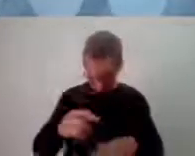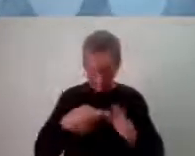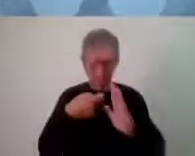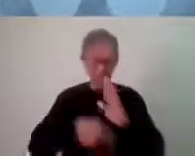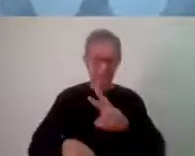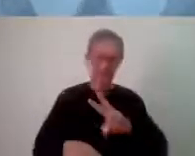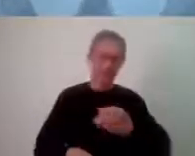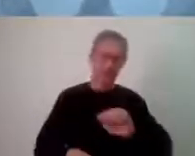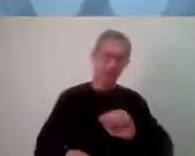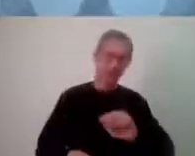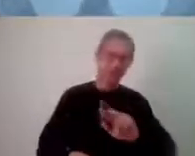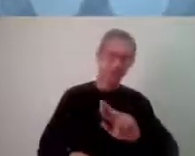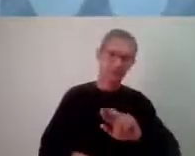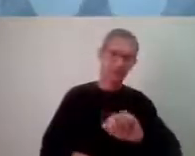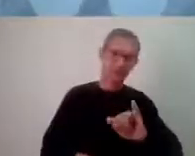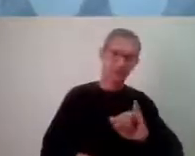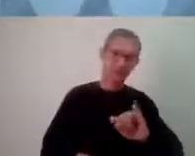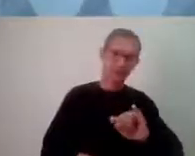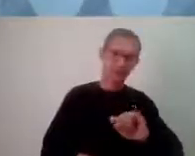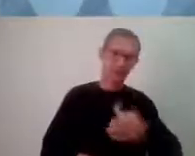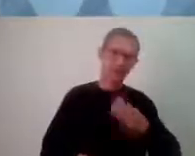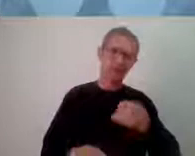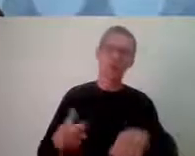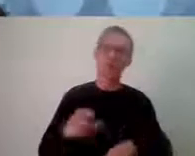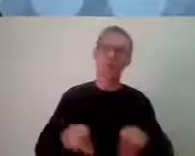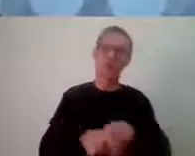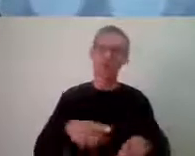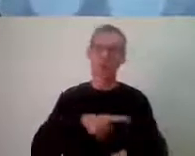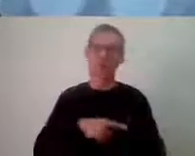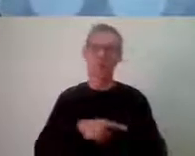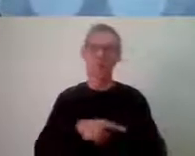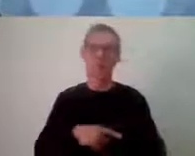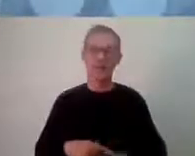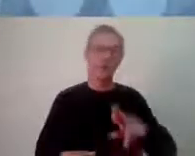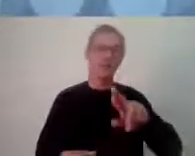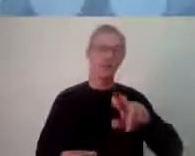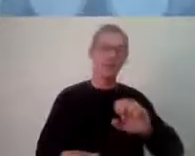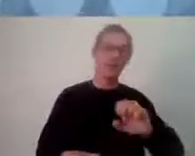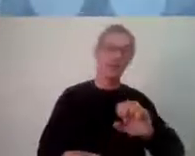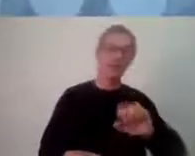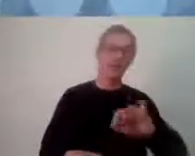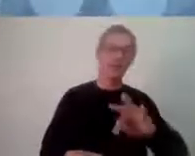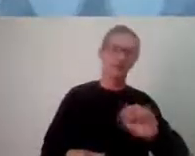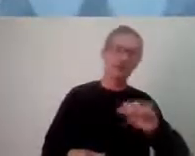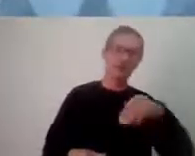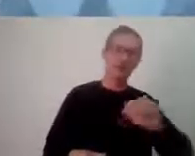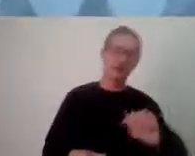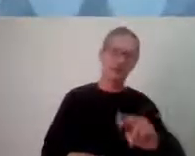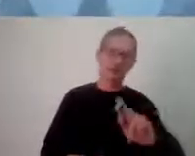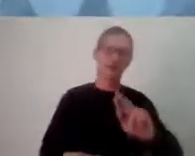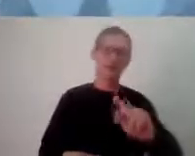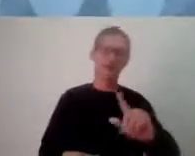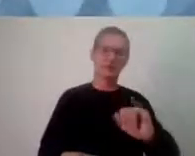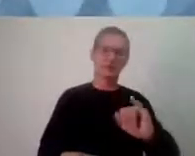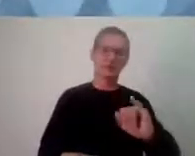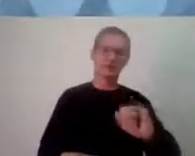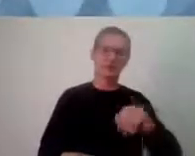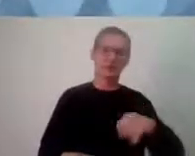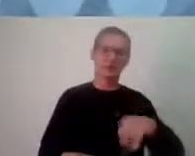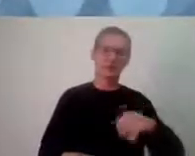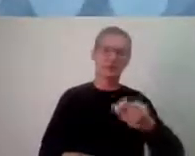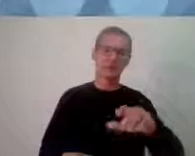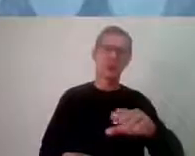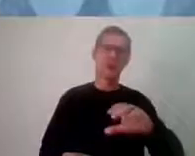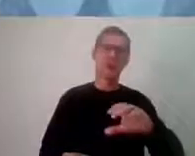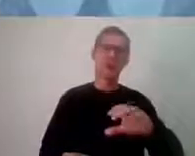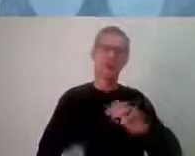de variação. Outra palavra que aparece muito é receita marginal, custo marginal, lucro marginal. Isso aí quer dizer